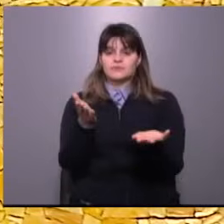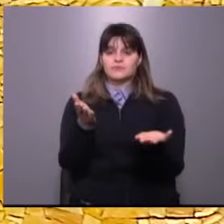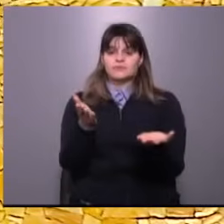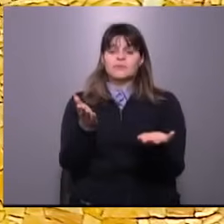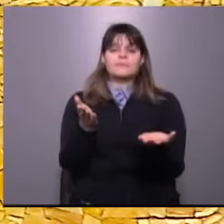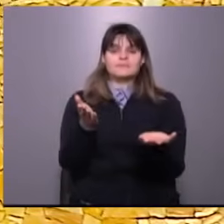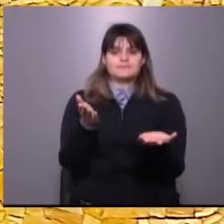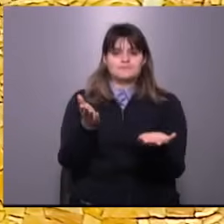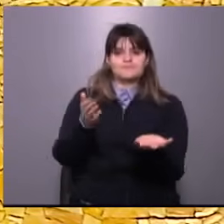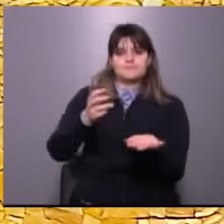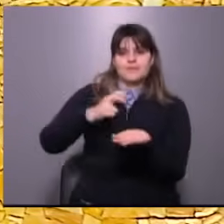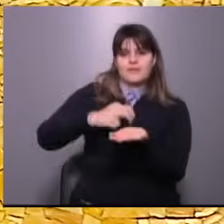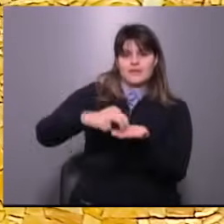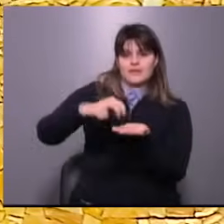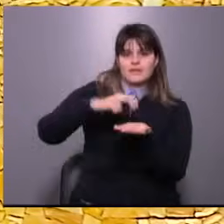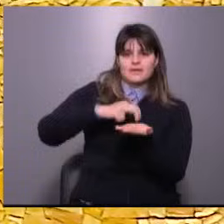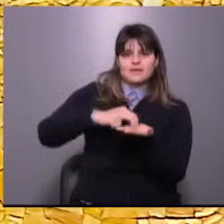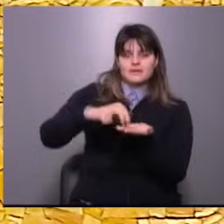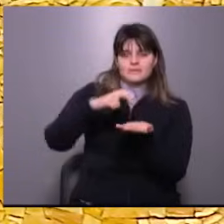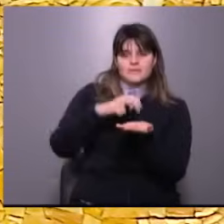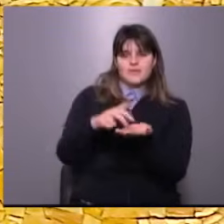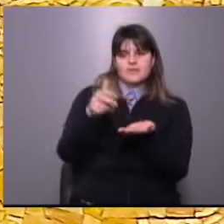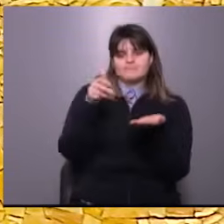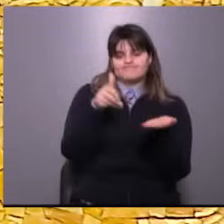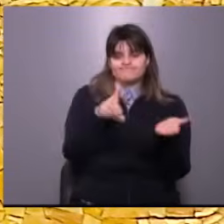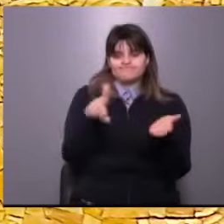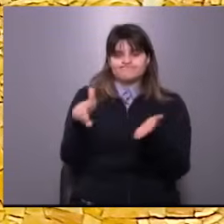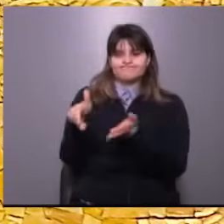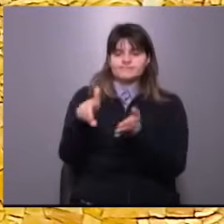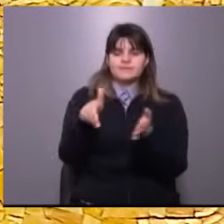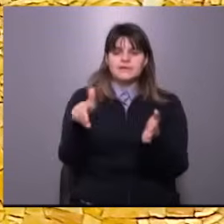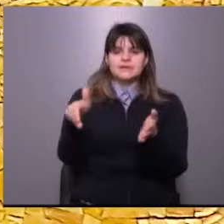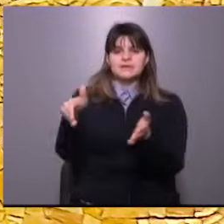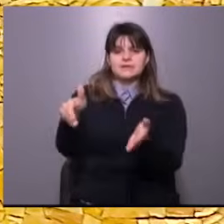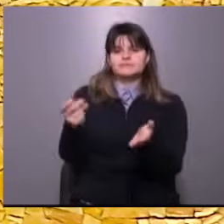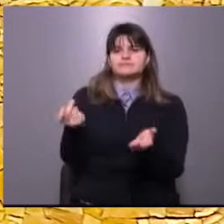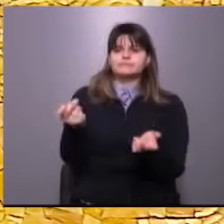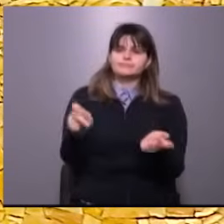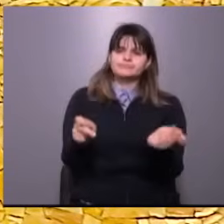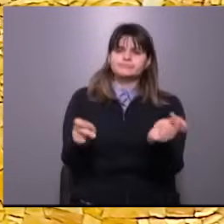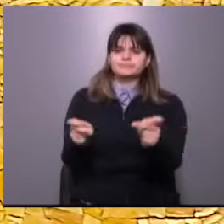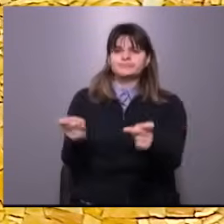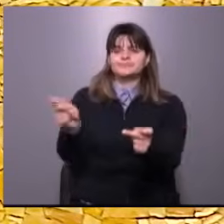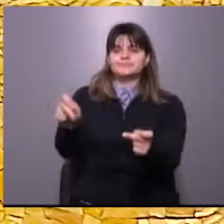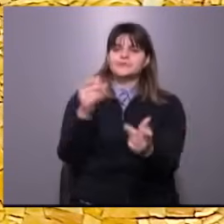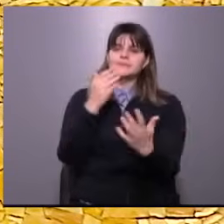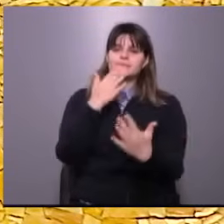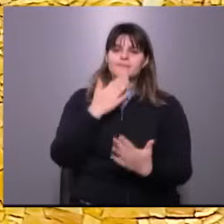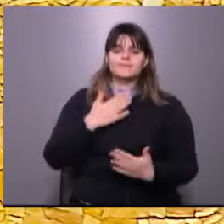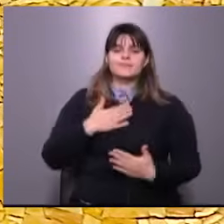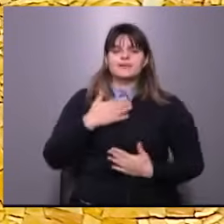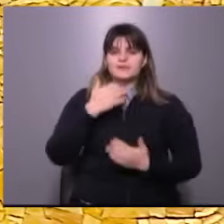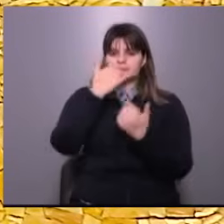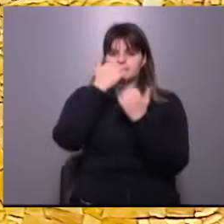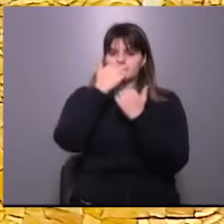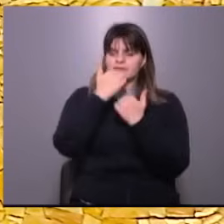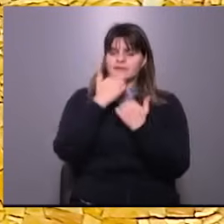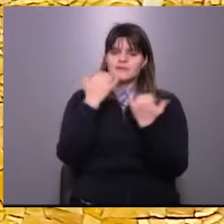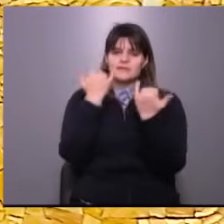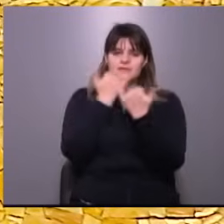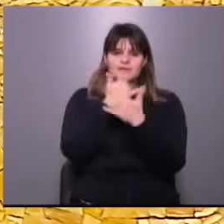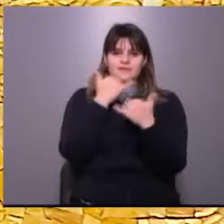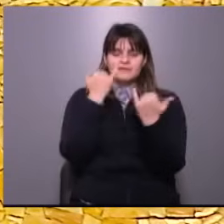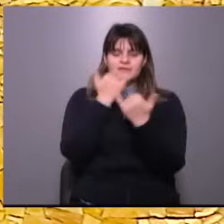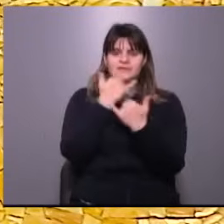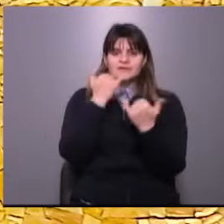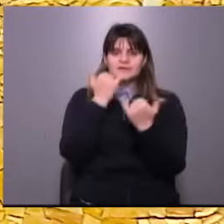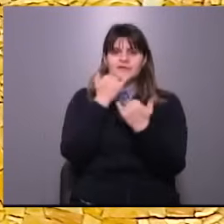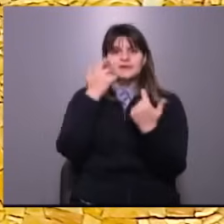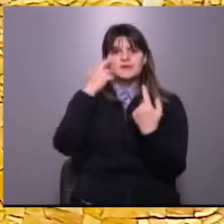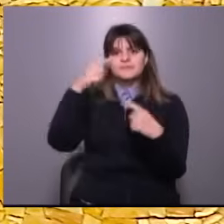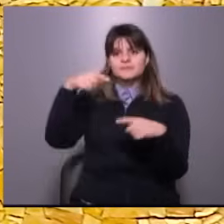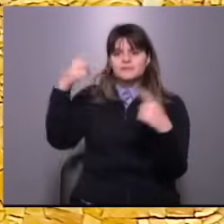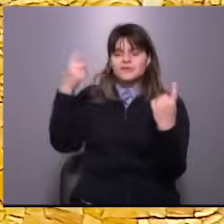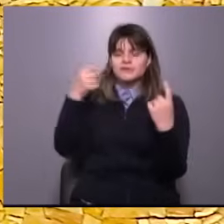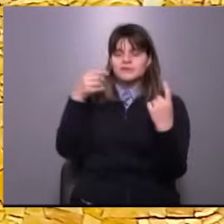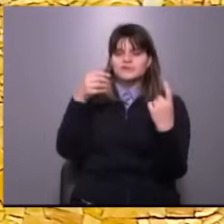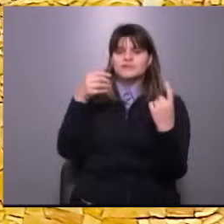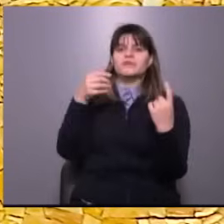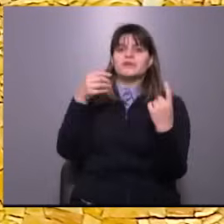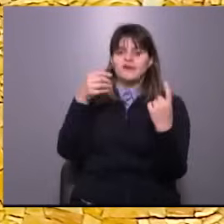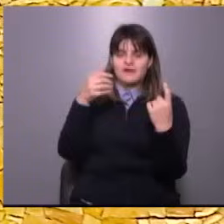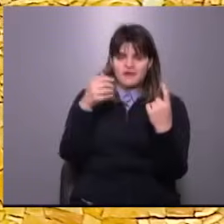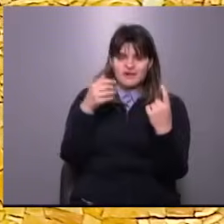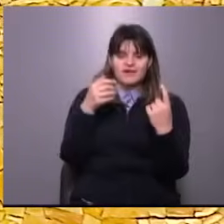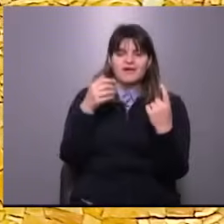Irmãos e irmãs, na caminhada que fazemos, encontramos motivos de alegria que anunciam